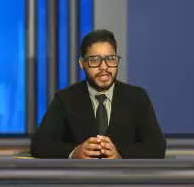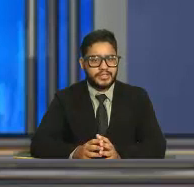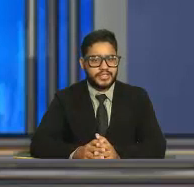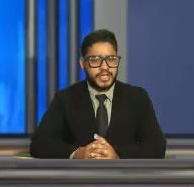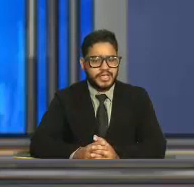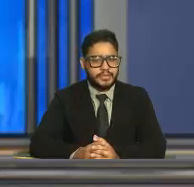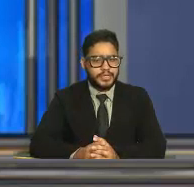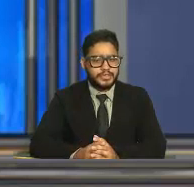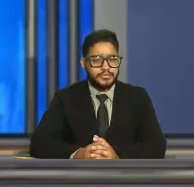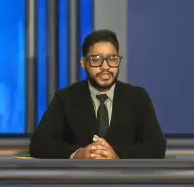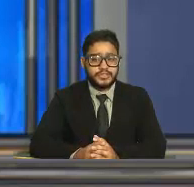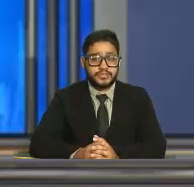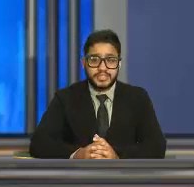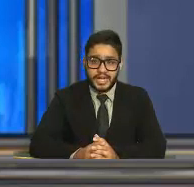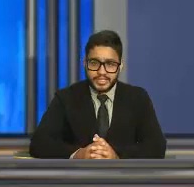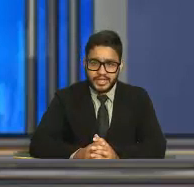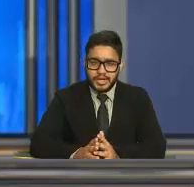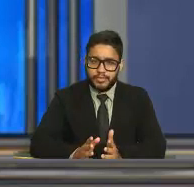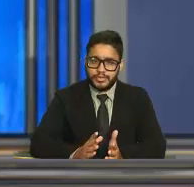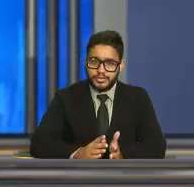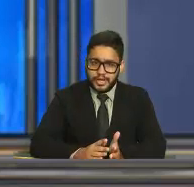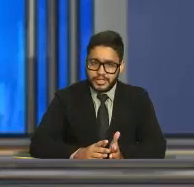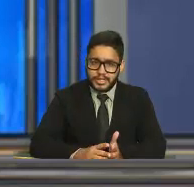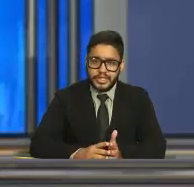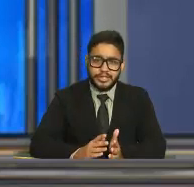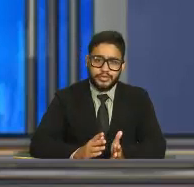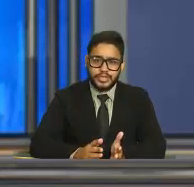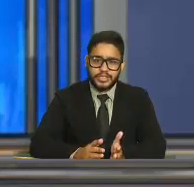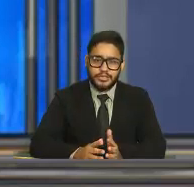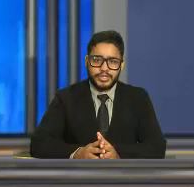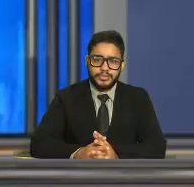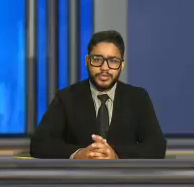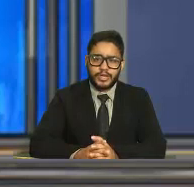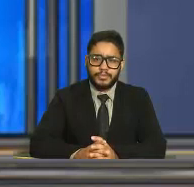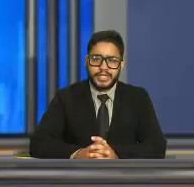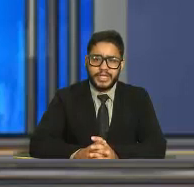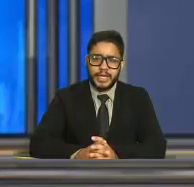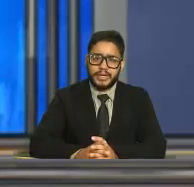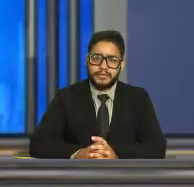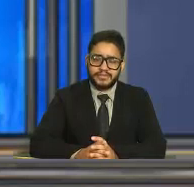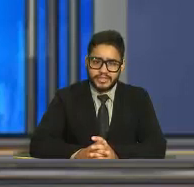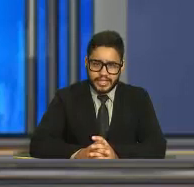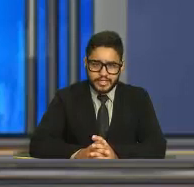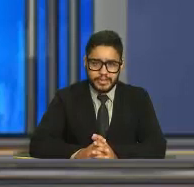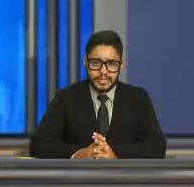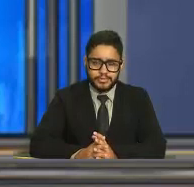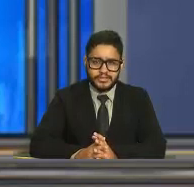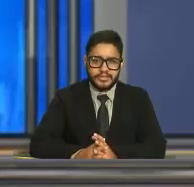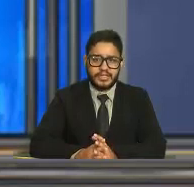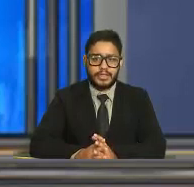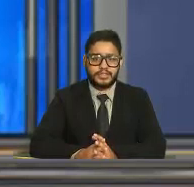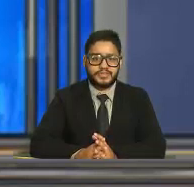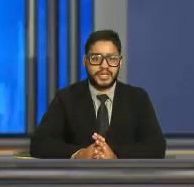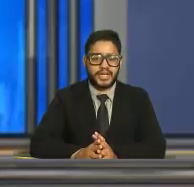aos parentes e amigos de tuas redes sociais, pois nós e toda a diretoria do Portal Brim quer para vocês,